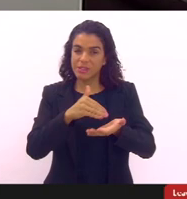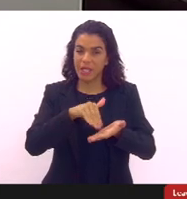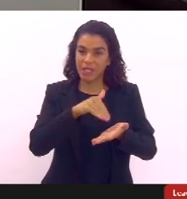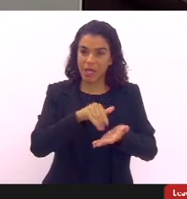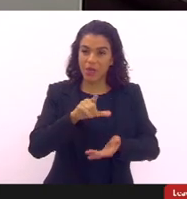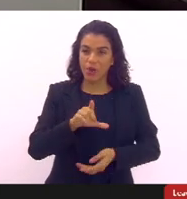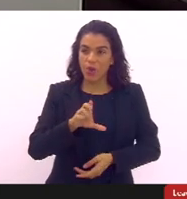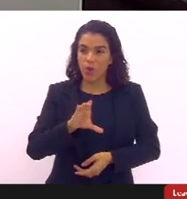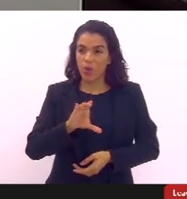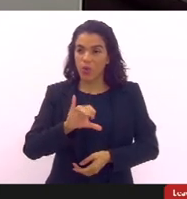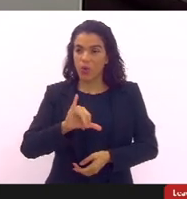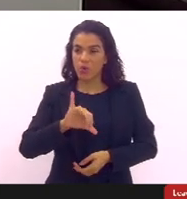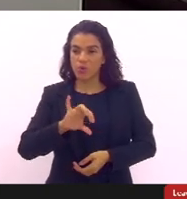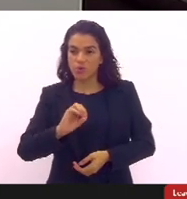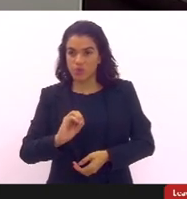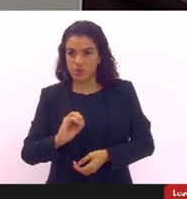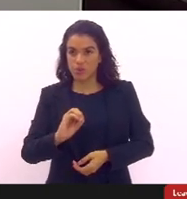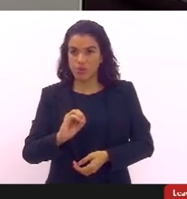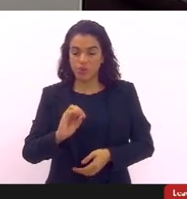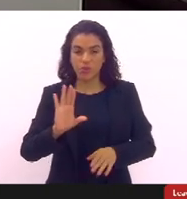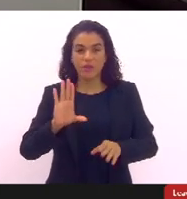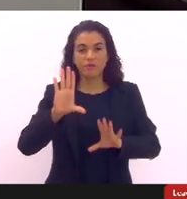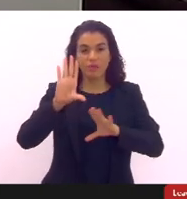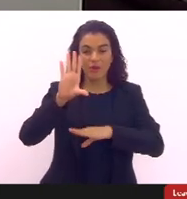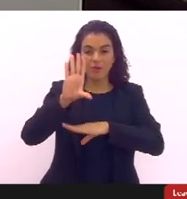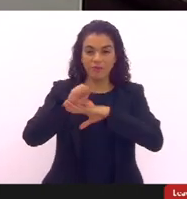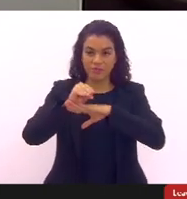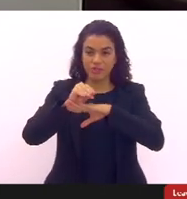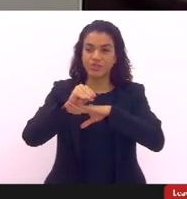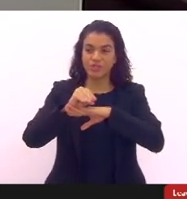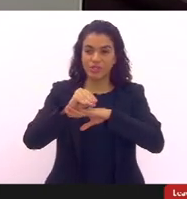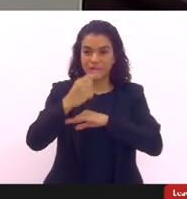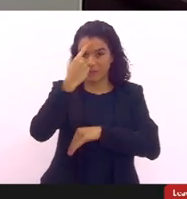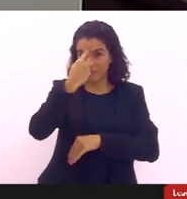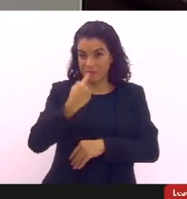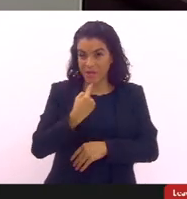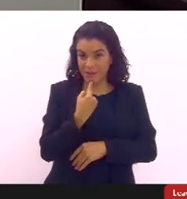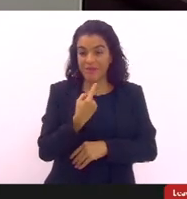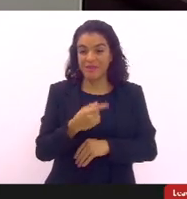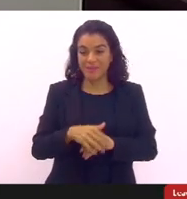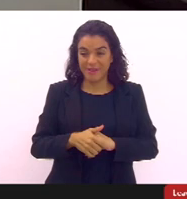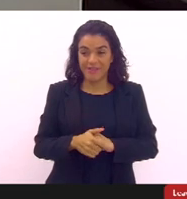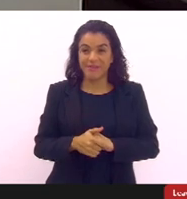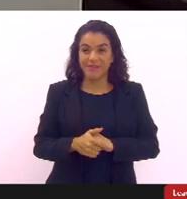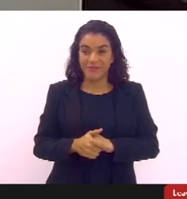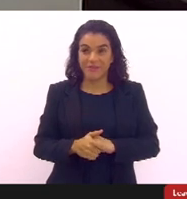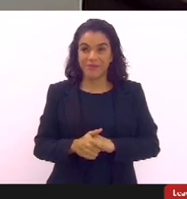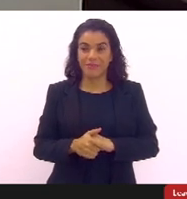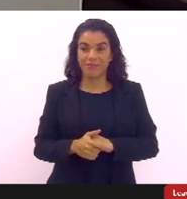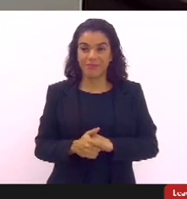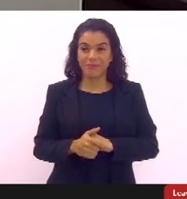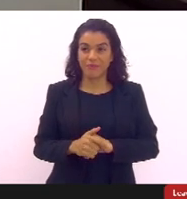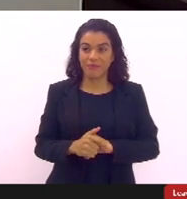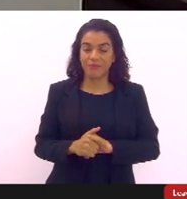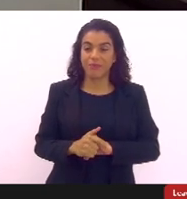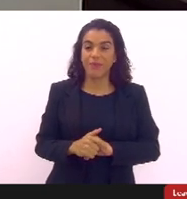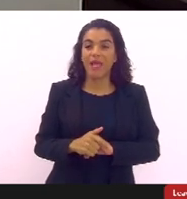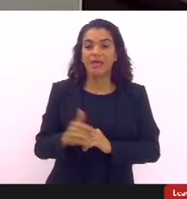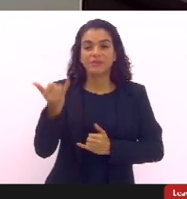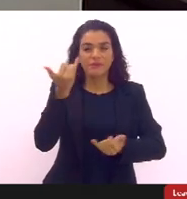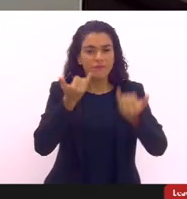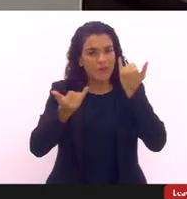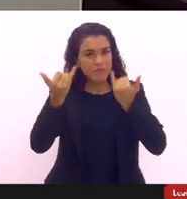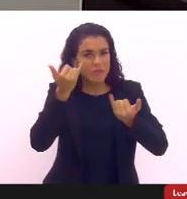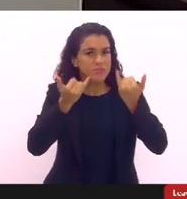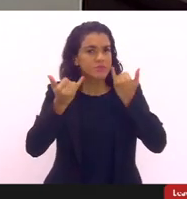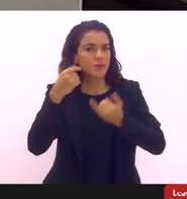aqui, que não esteja apenas fechado, né? Da mesma forma, essa notícia que o